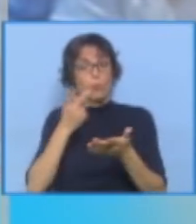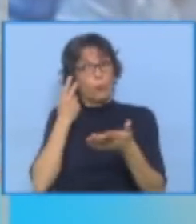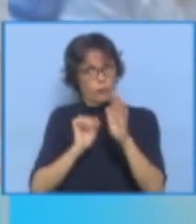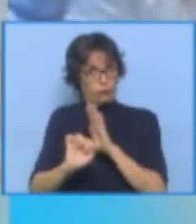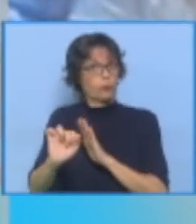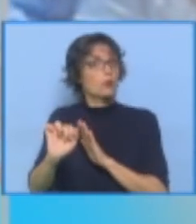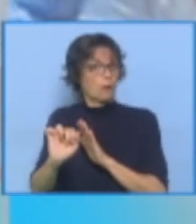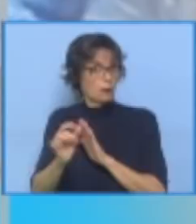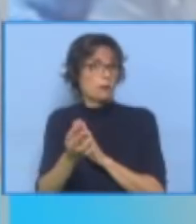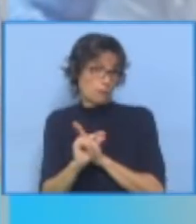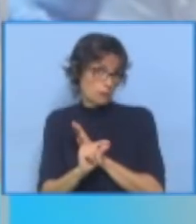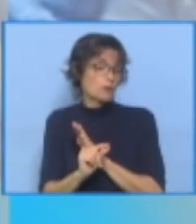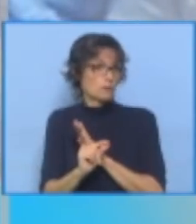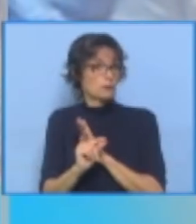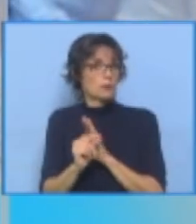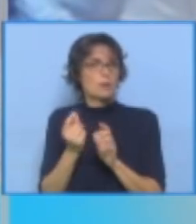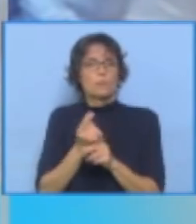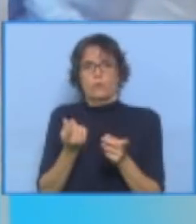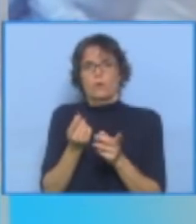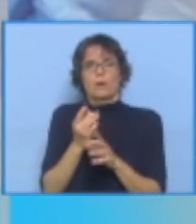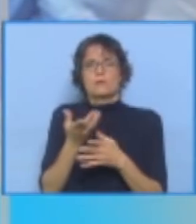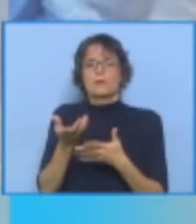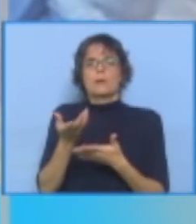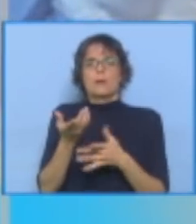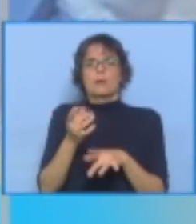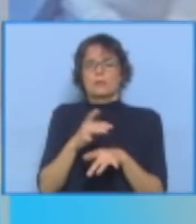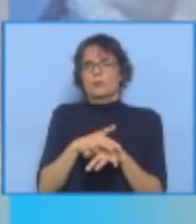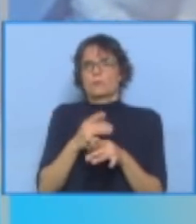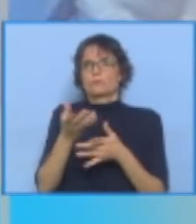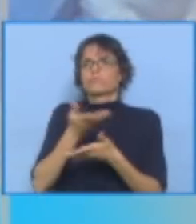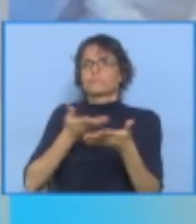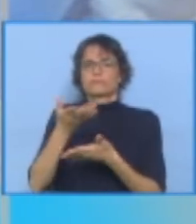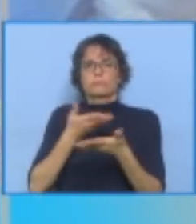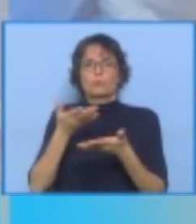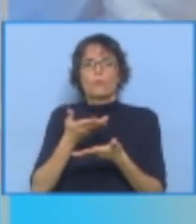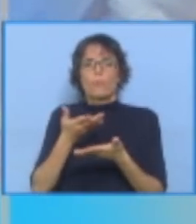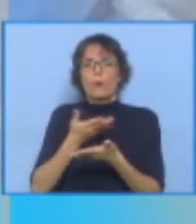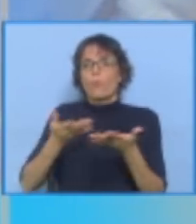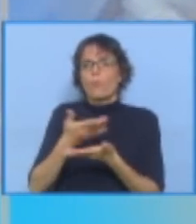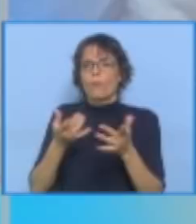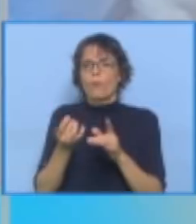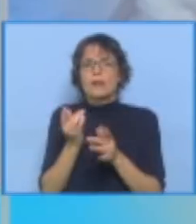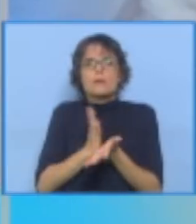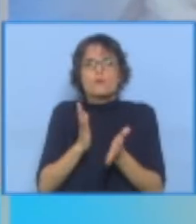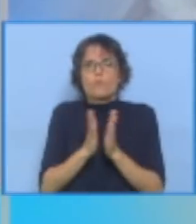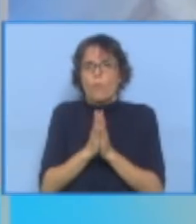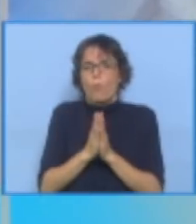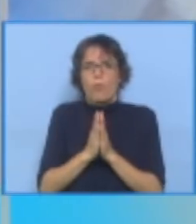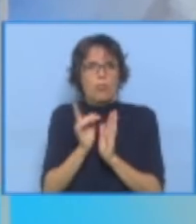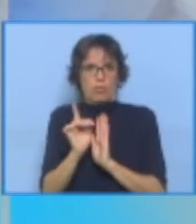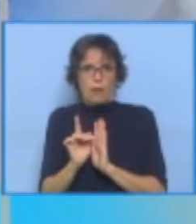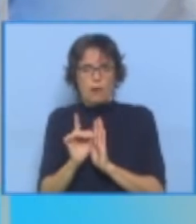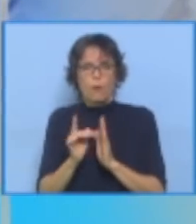uma vez que isto não é só uma conversa de índole religiosa. É uma viagem que eu farei através da vida de cada um.